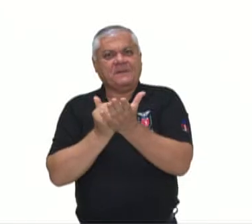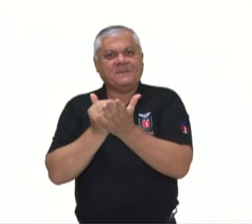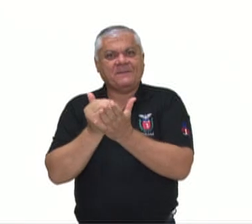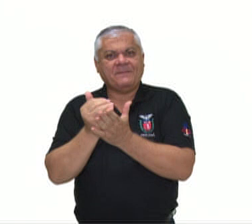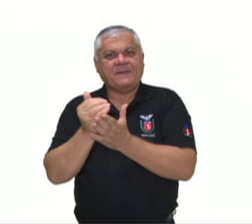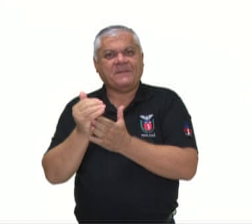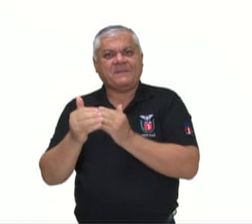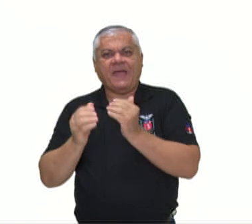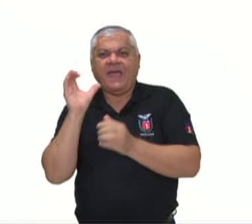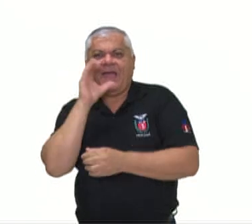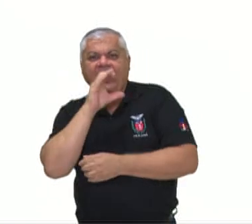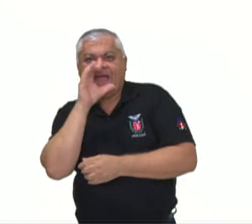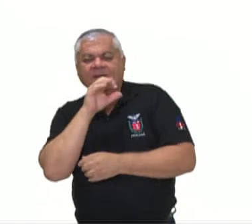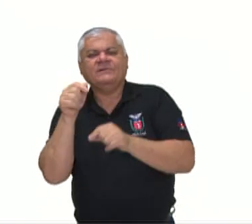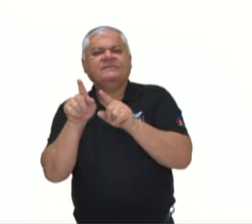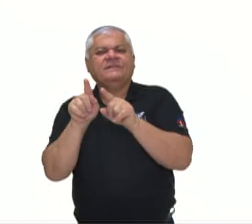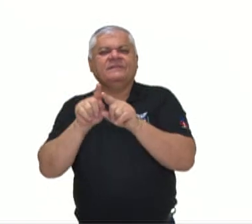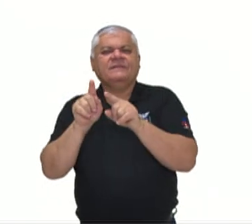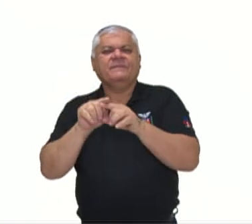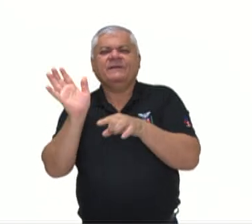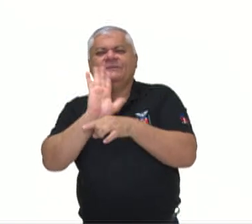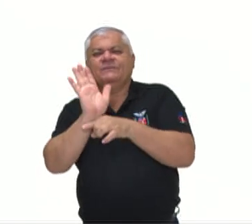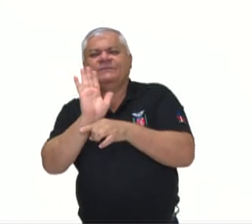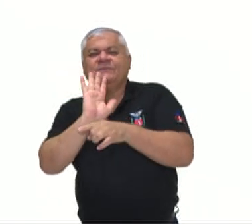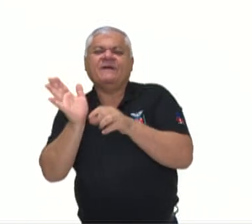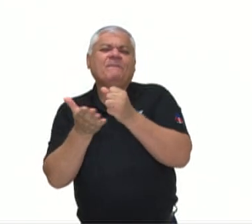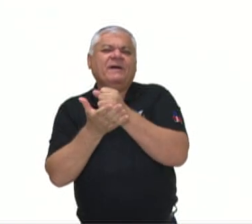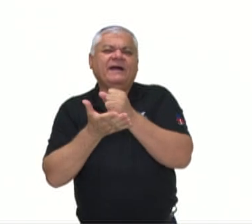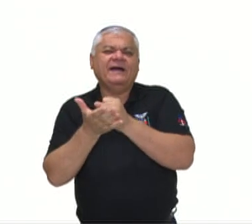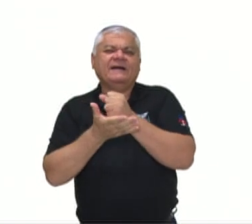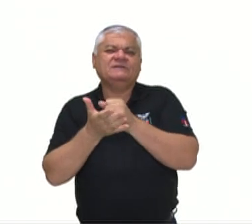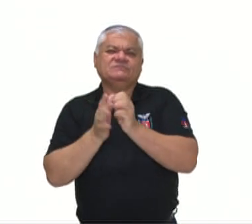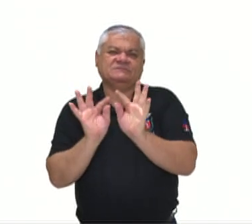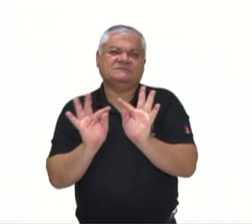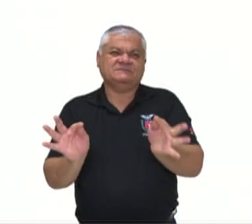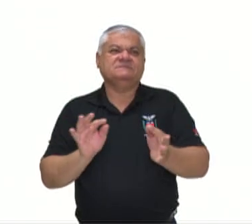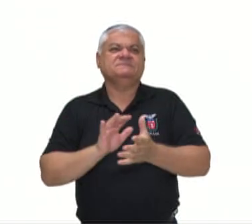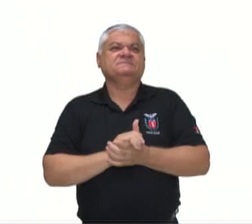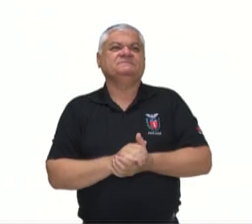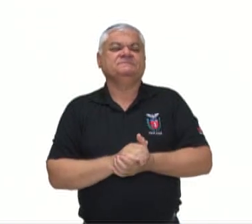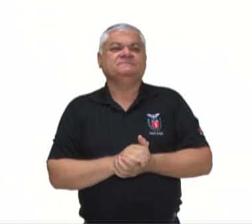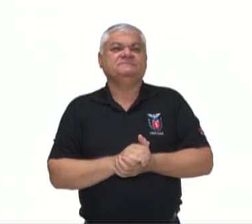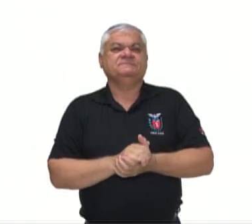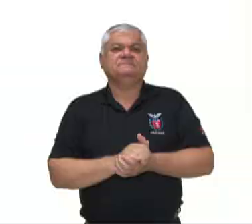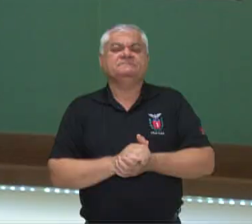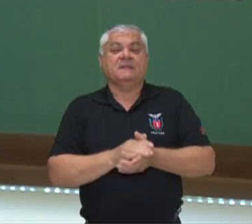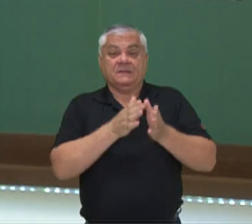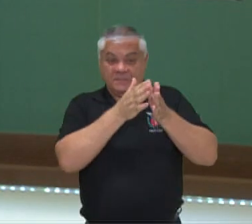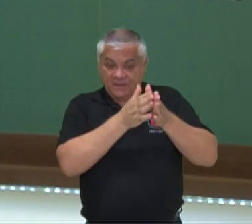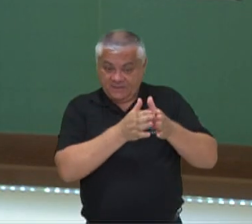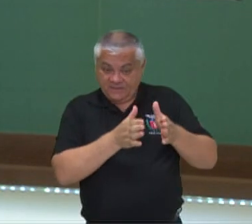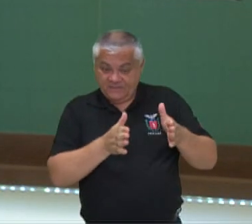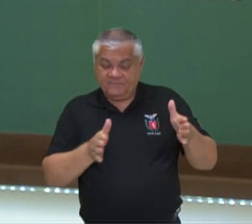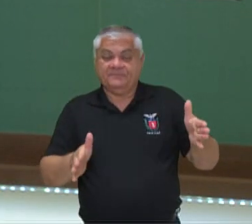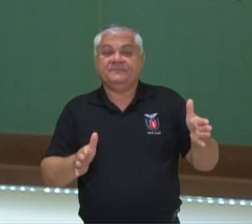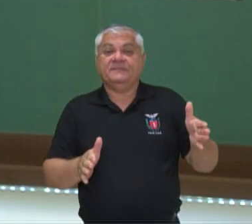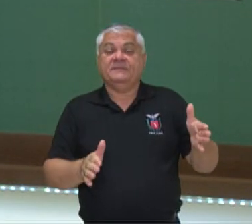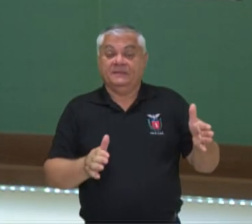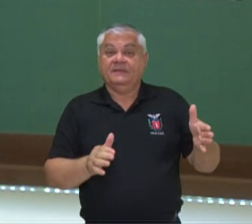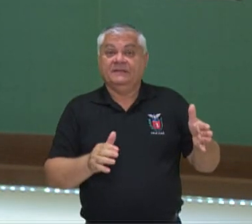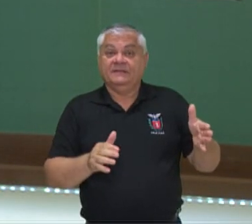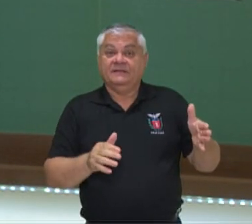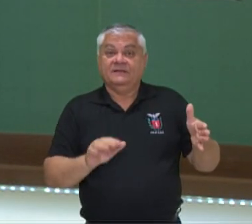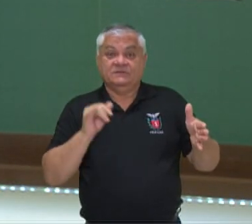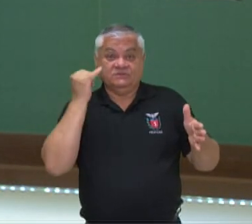e vídeos básicos passaram a ser transmitidos, tá? Daí a gente foi para Pequim